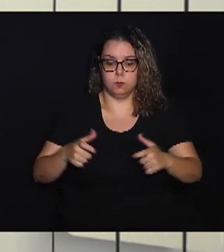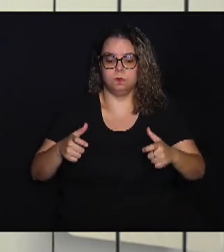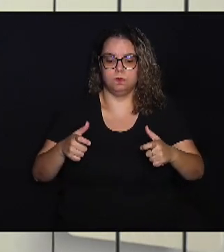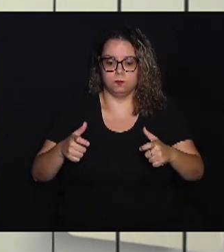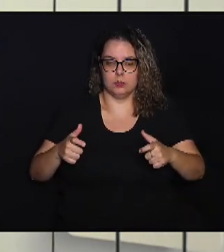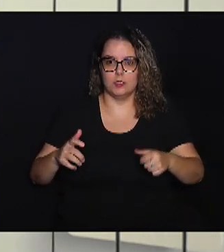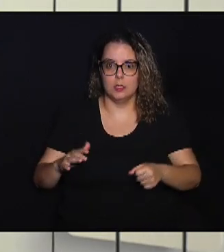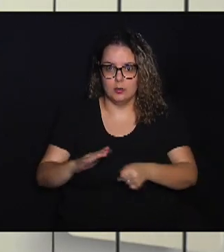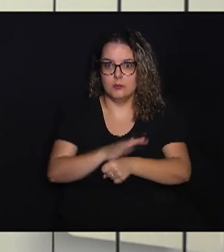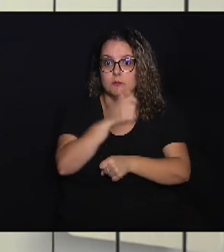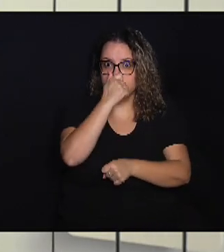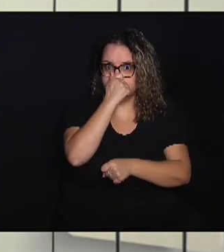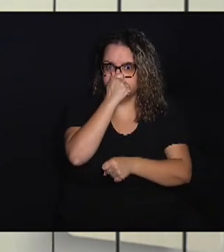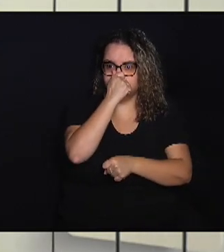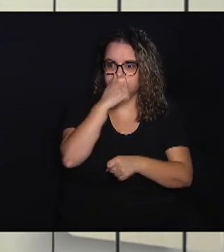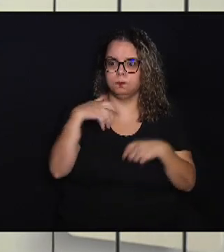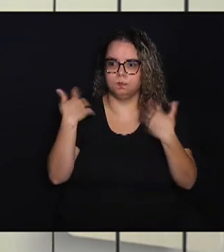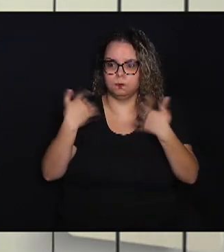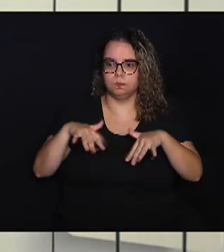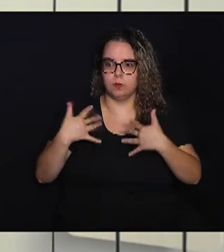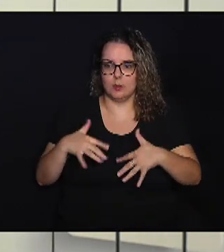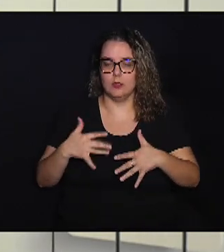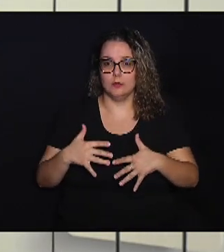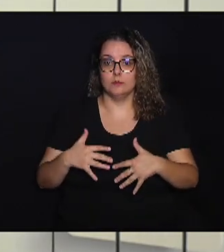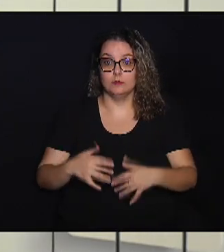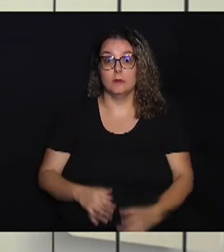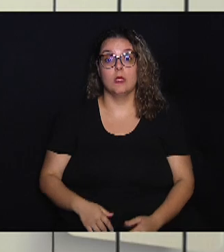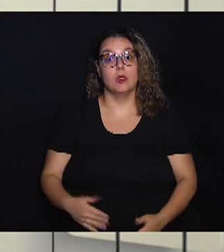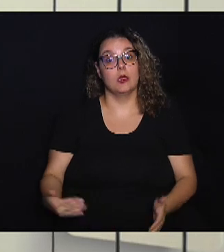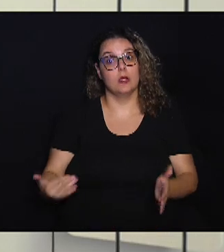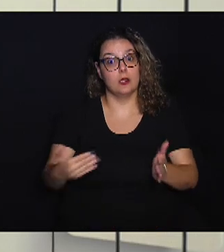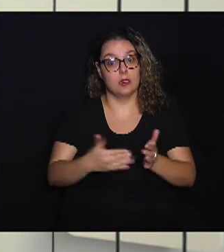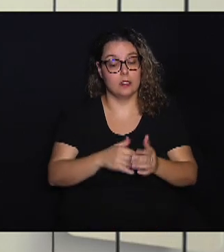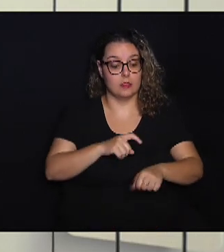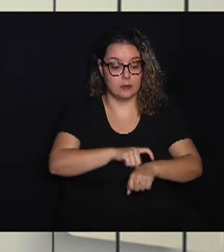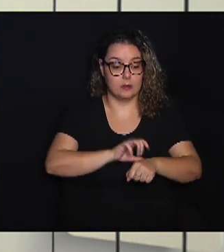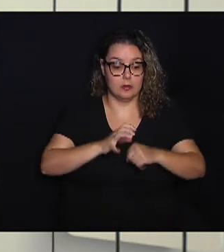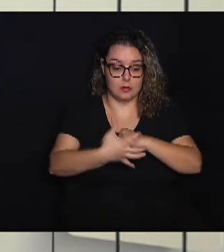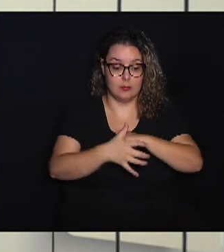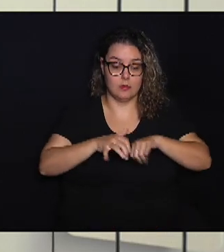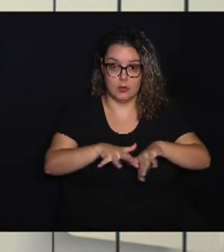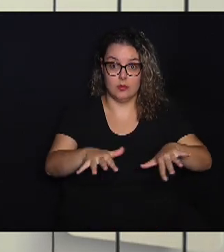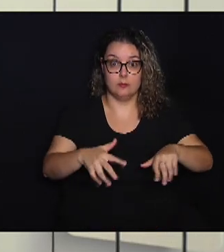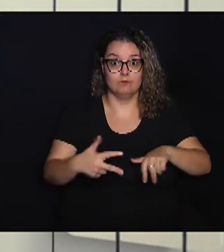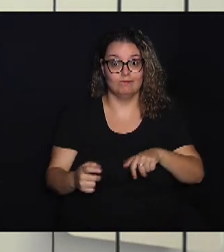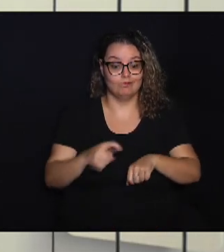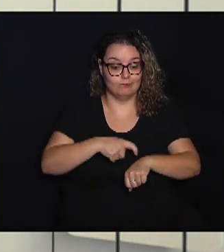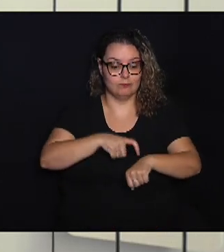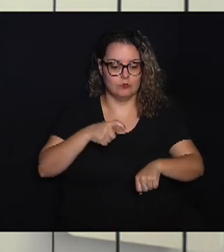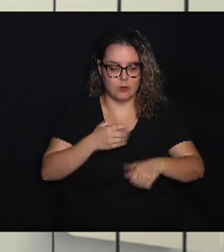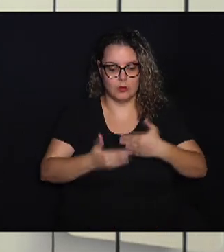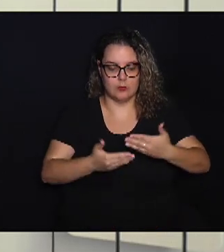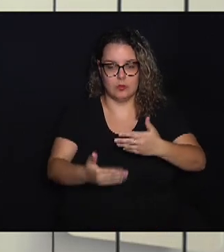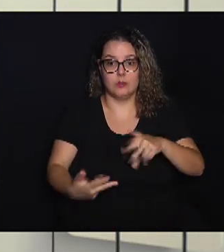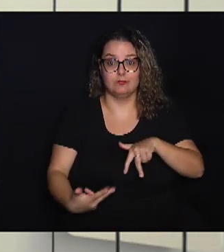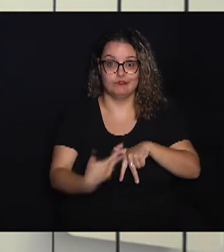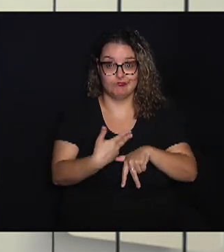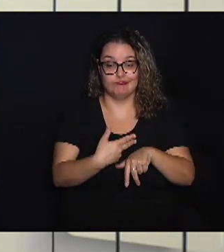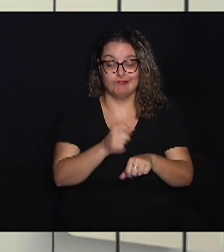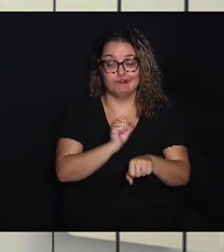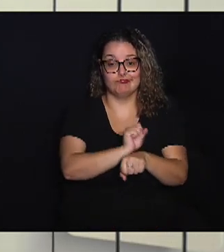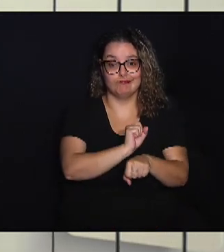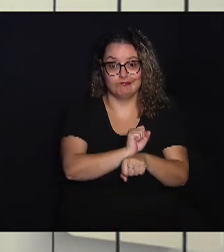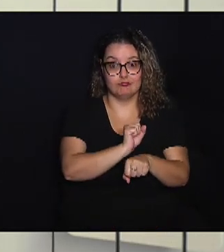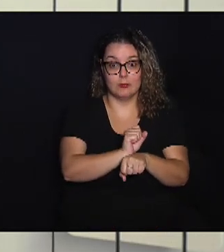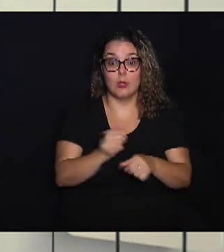saúde. Além disso, desde o período da pandemia, os procedimentos cirúrgicos ficaram represados. Agora,